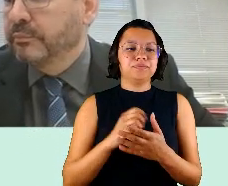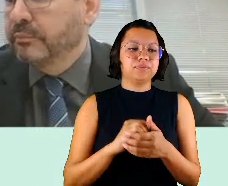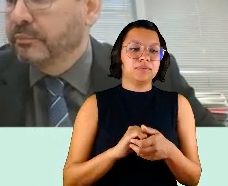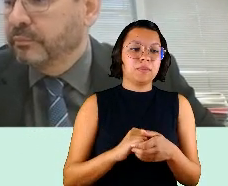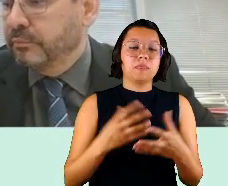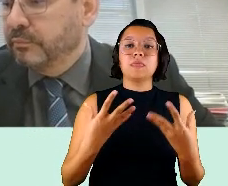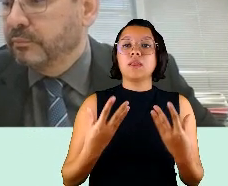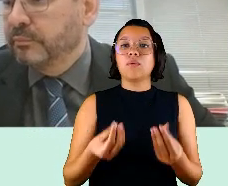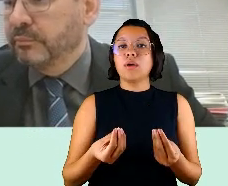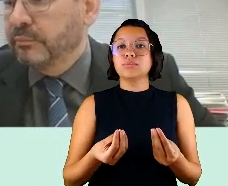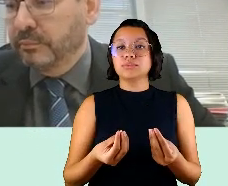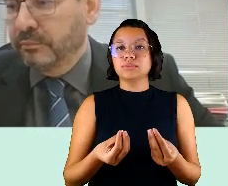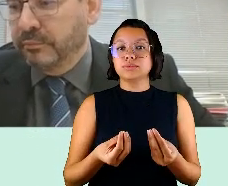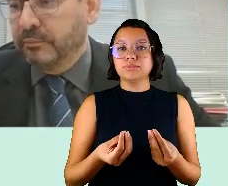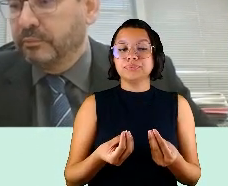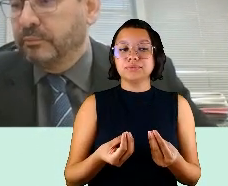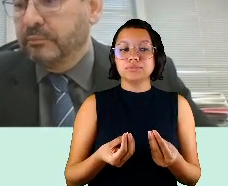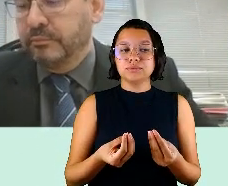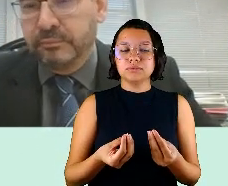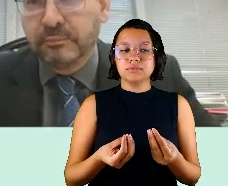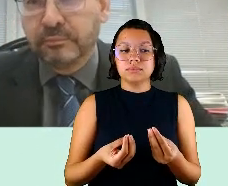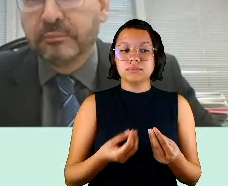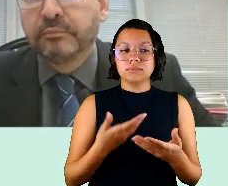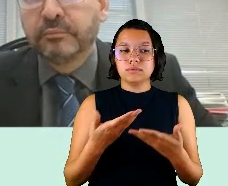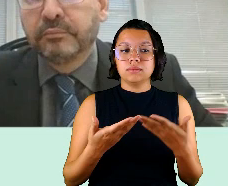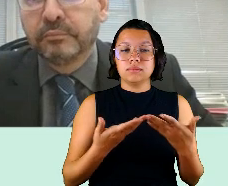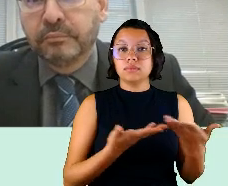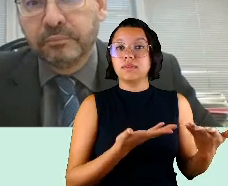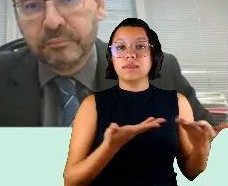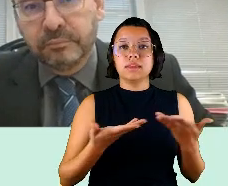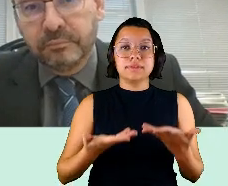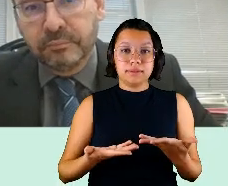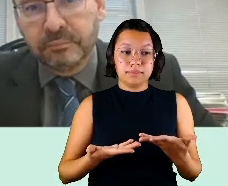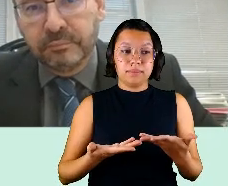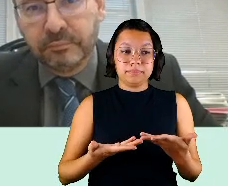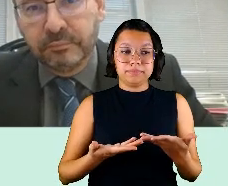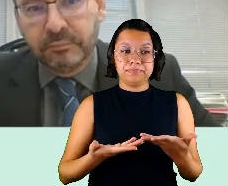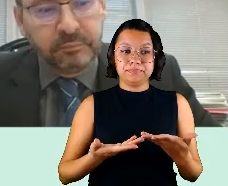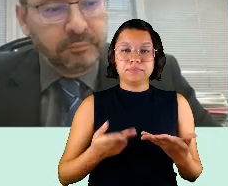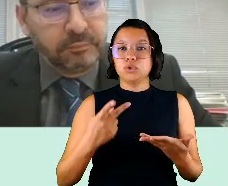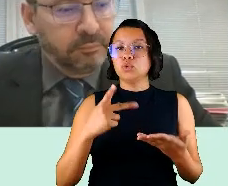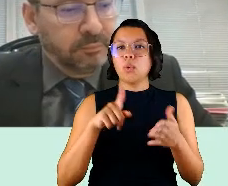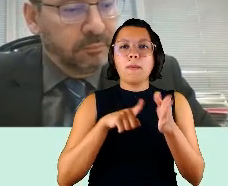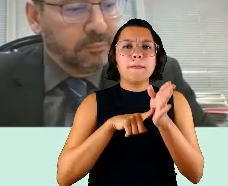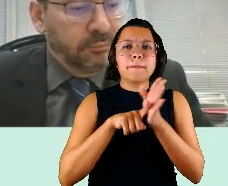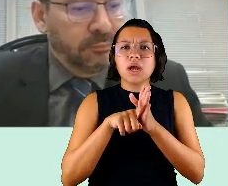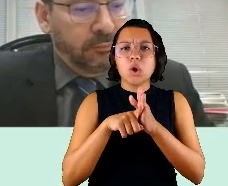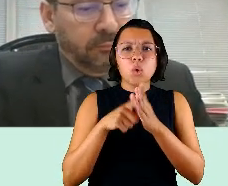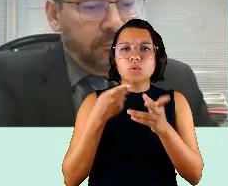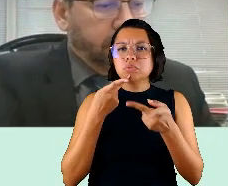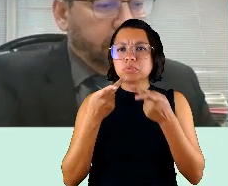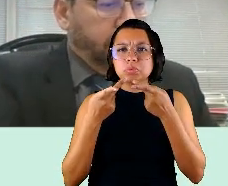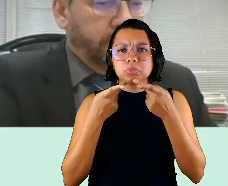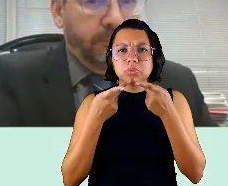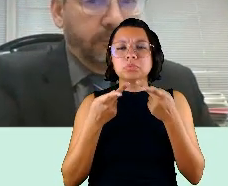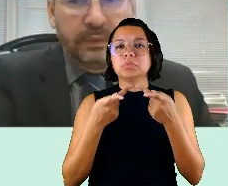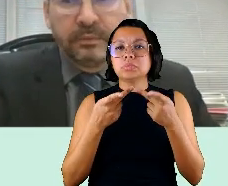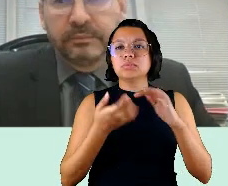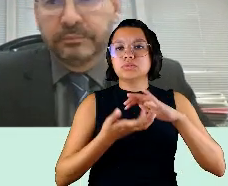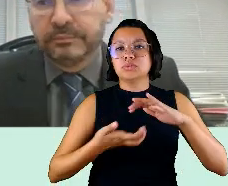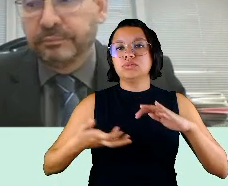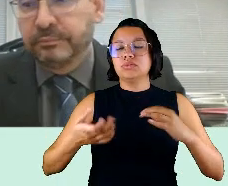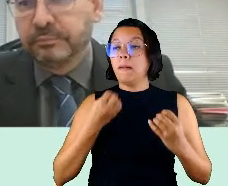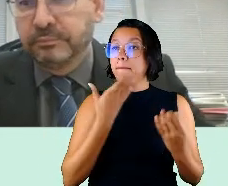Nós vamos receber as suas perguntas e comentários no chat, elas serão